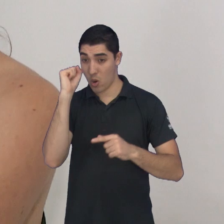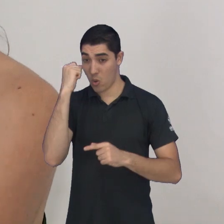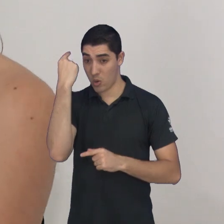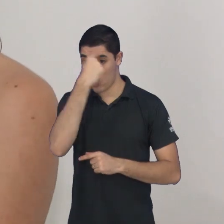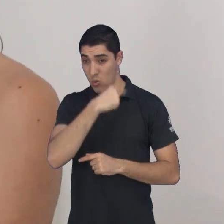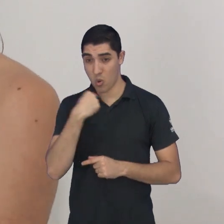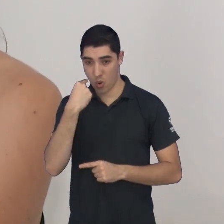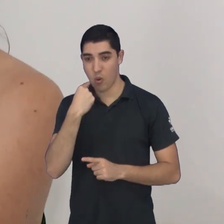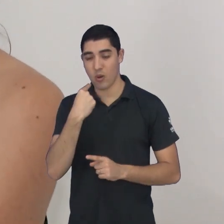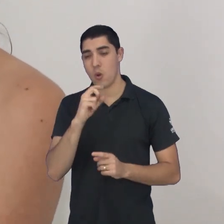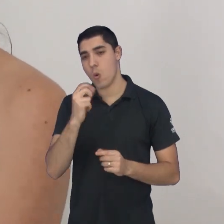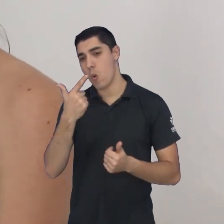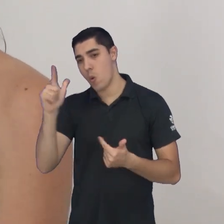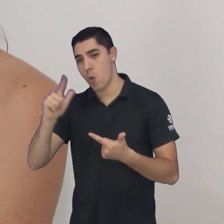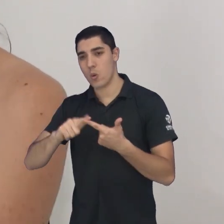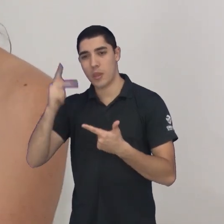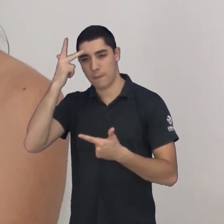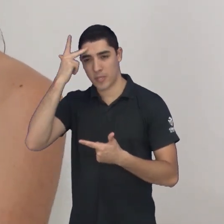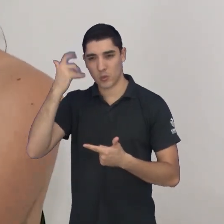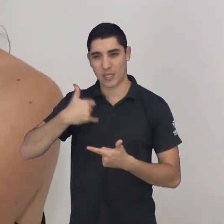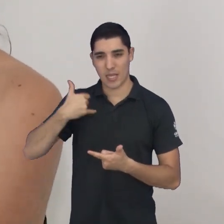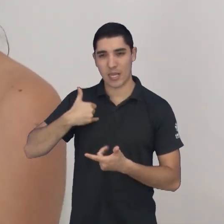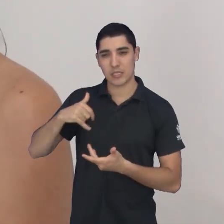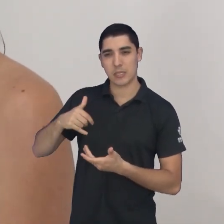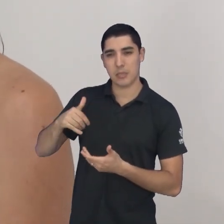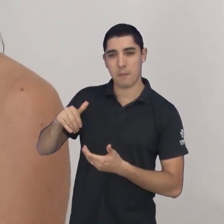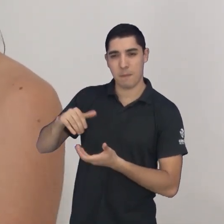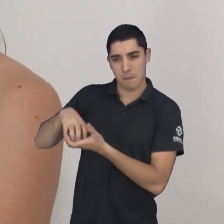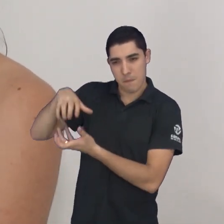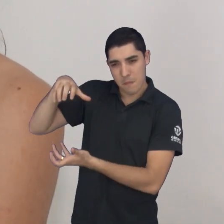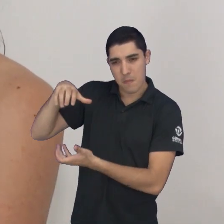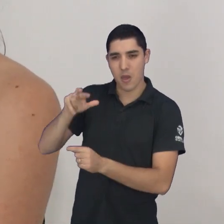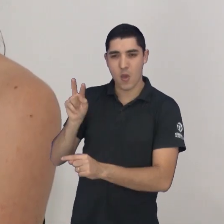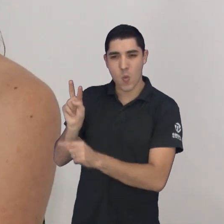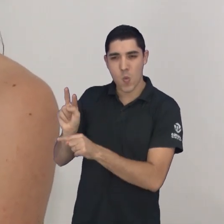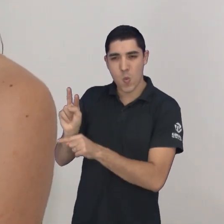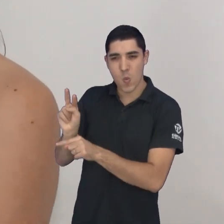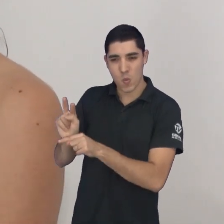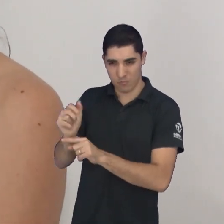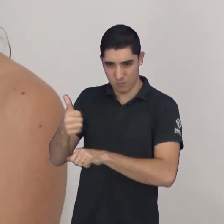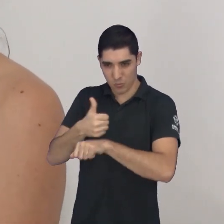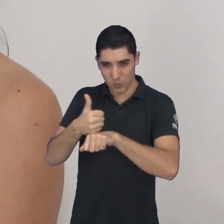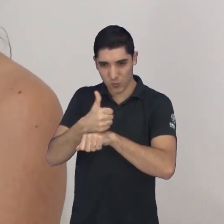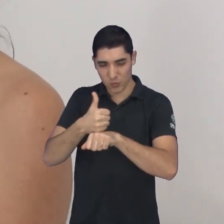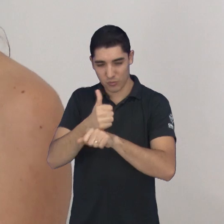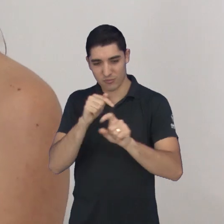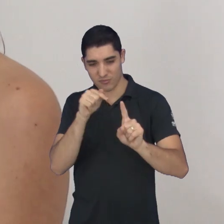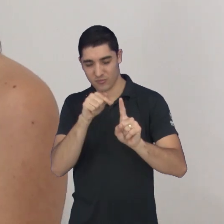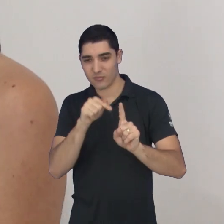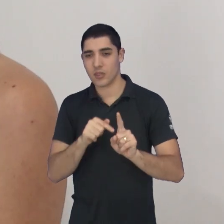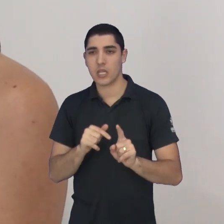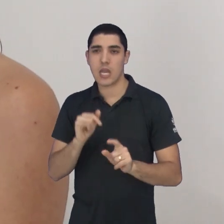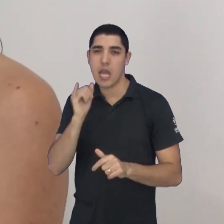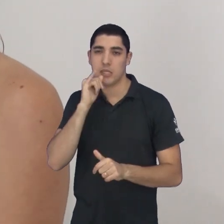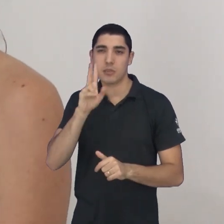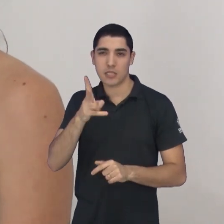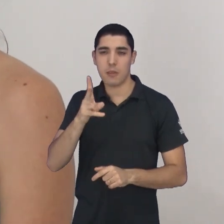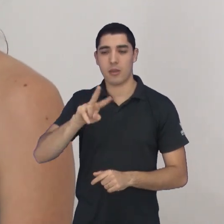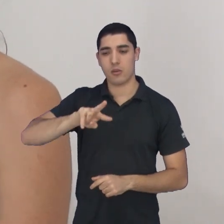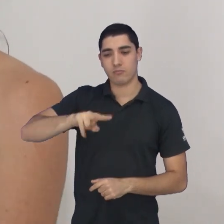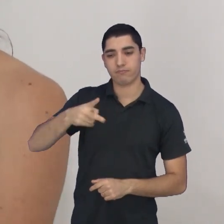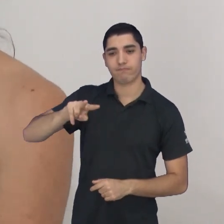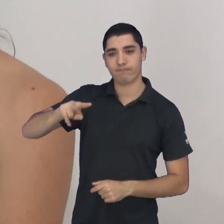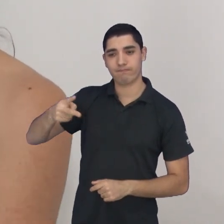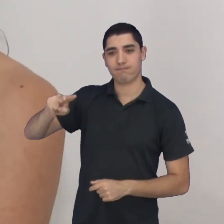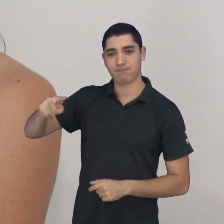para também, se você tiver a questão dos idosos e tudo mais, para trabalhar aí 12 por 36 que a gente fala, né?